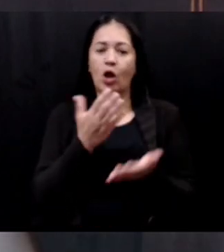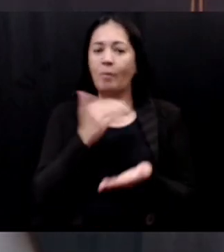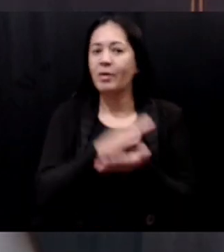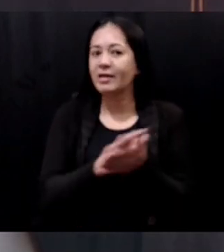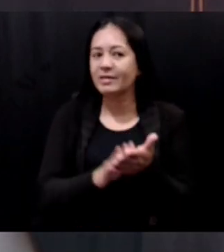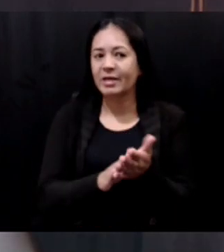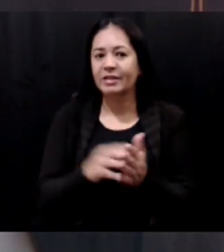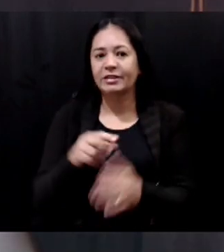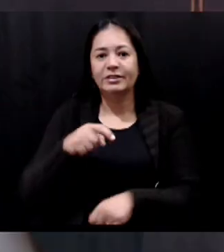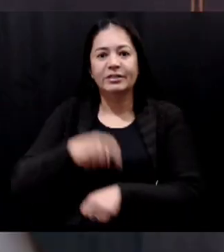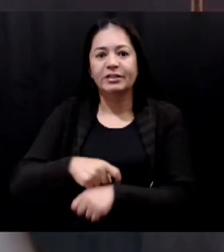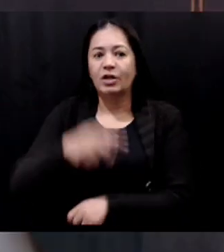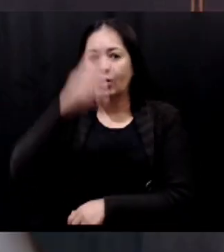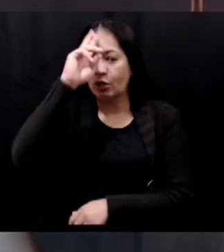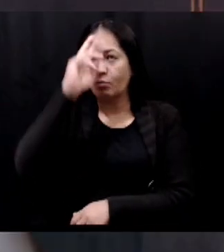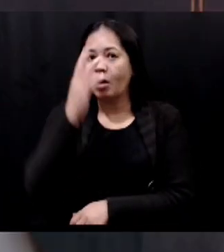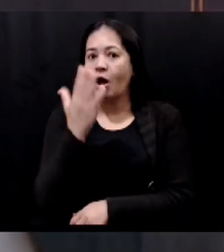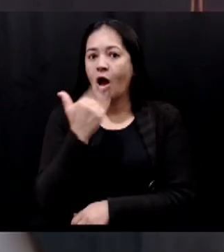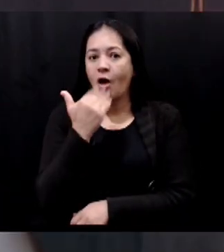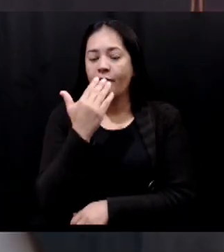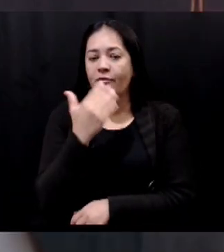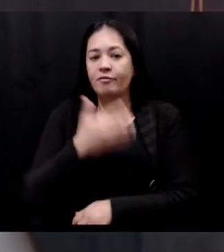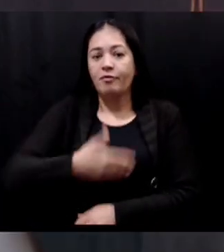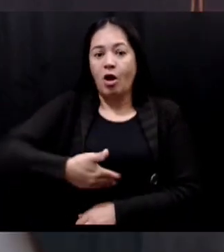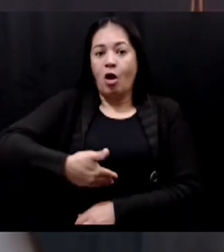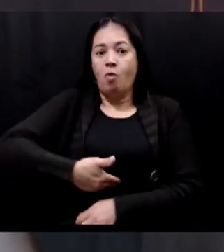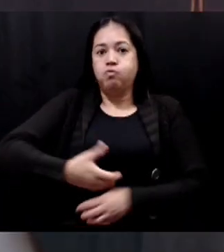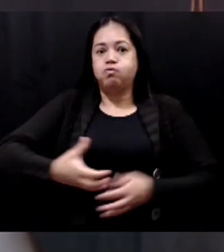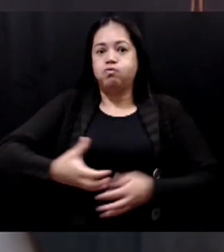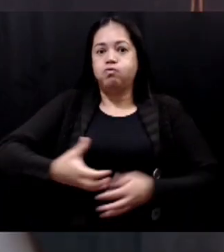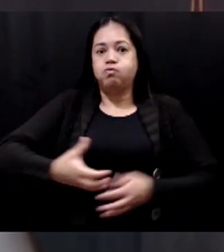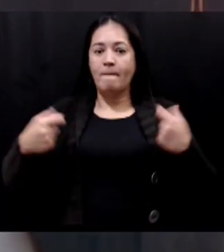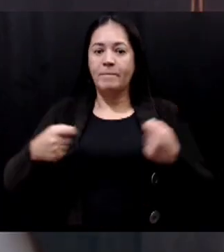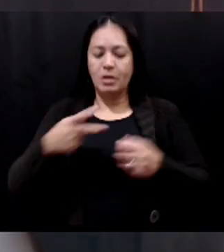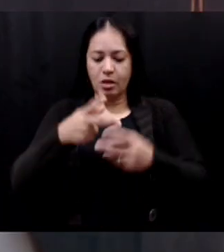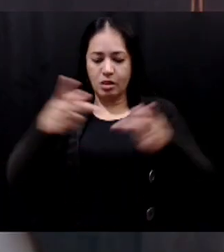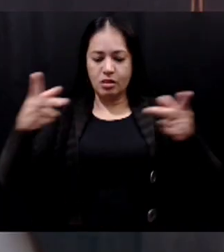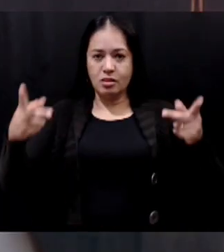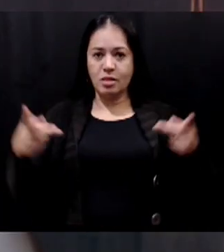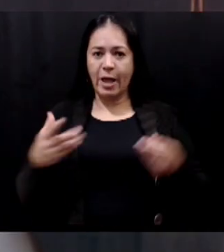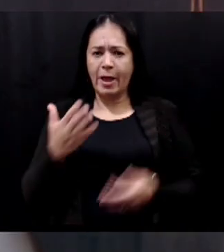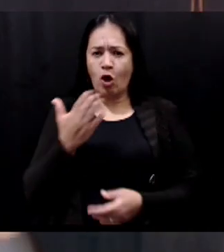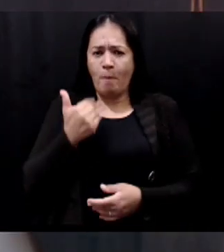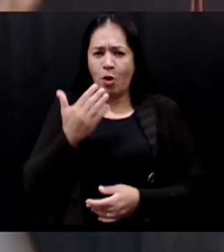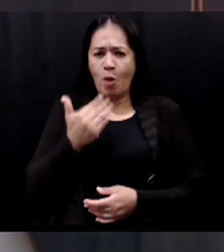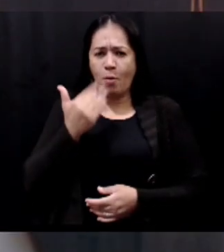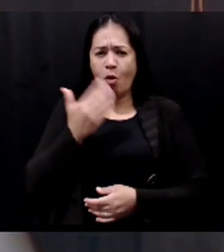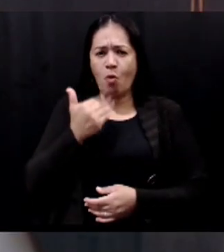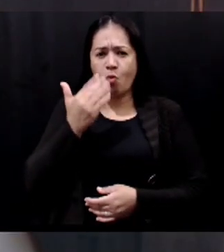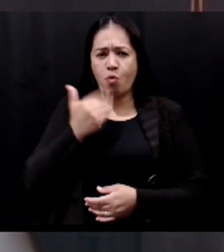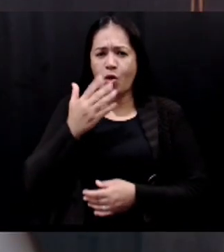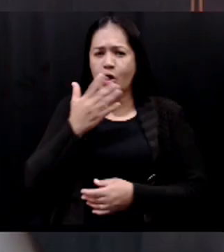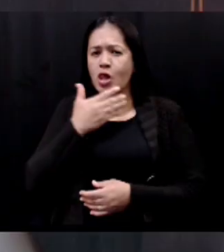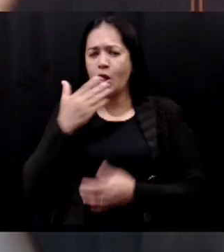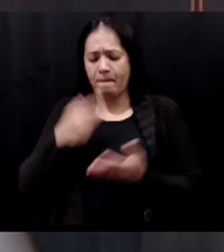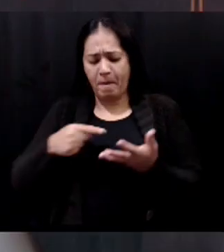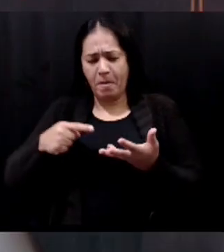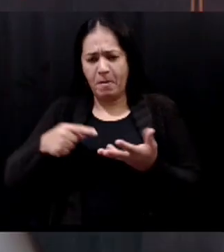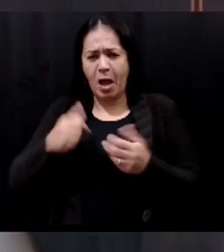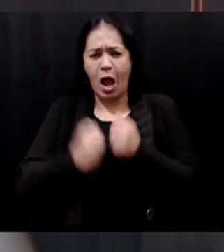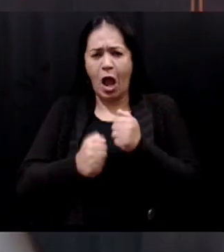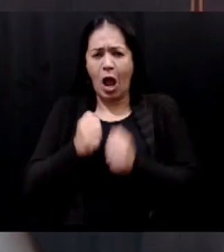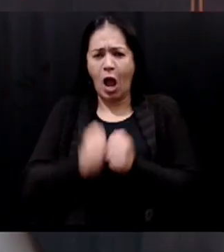fome enorme, então precisa montar um prato grande de comida e quer comer sobremesa, então coloca um monte de arroz,